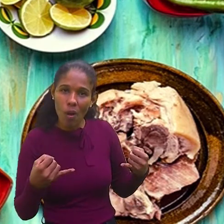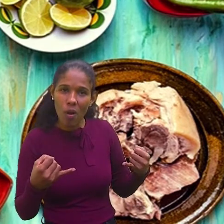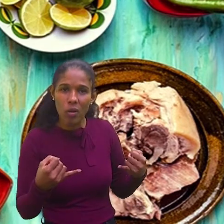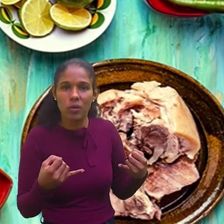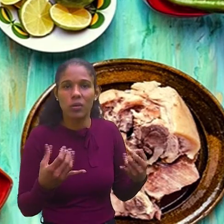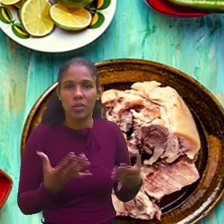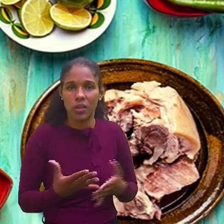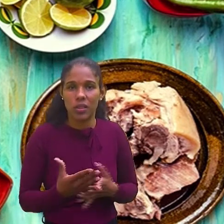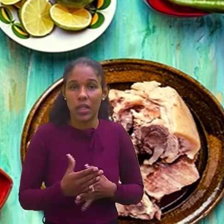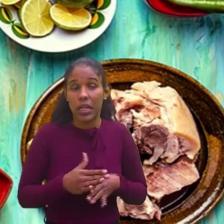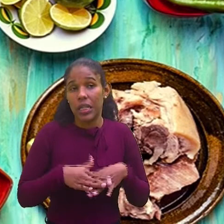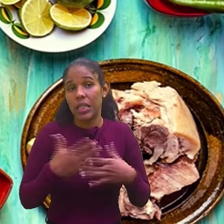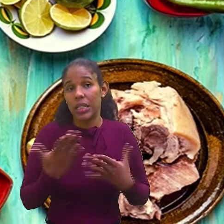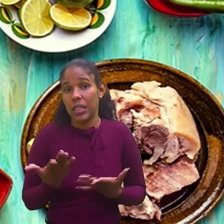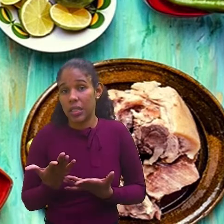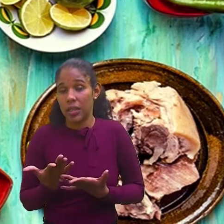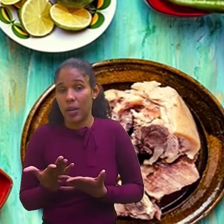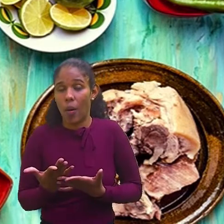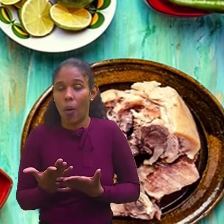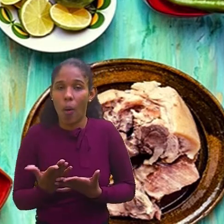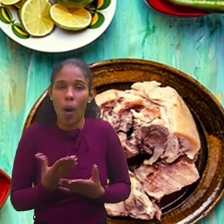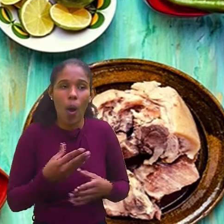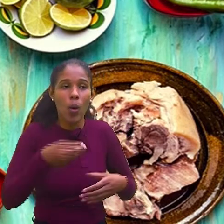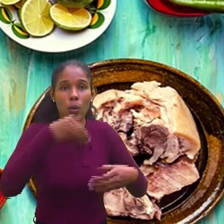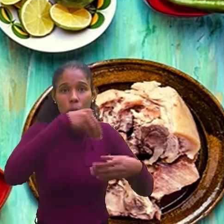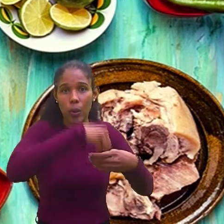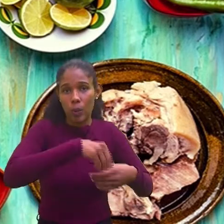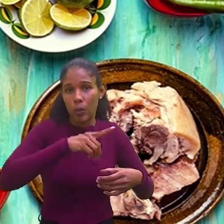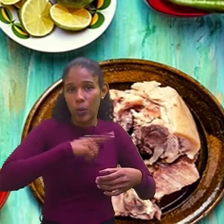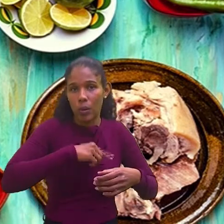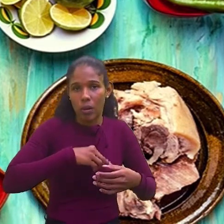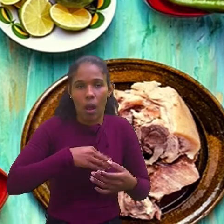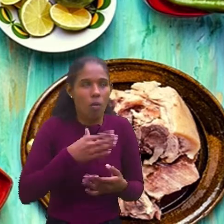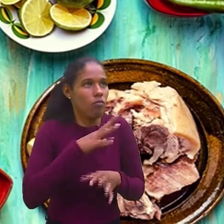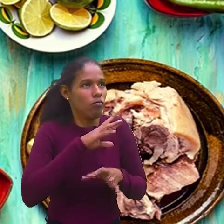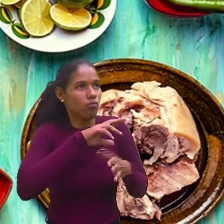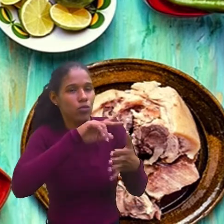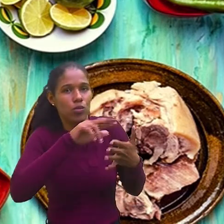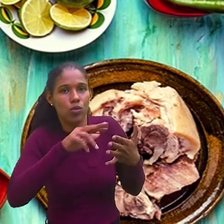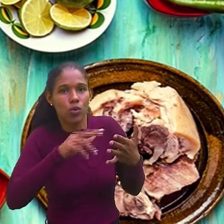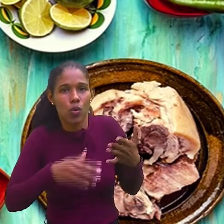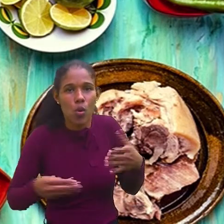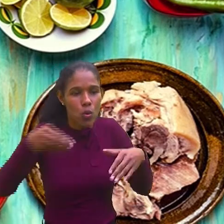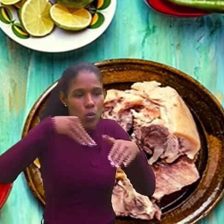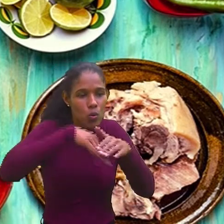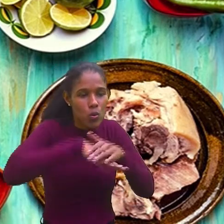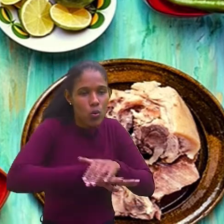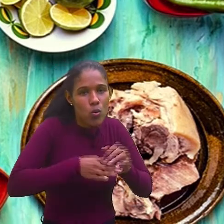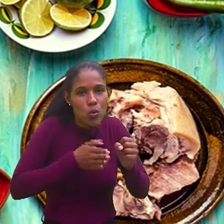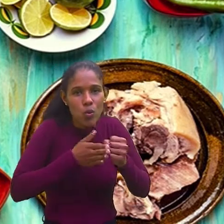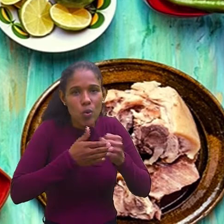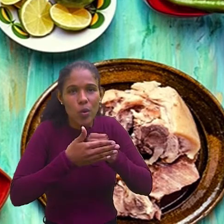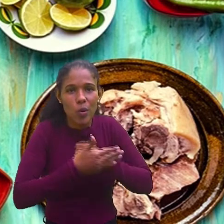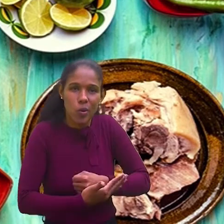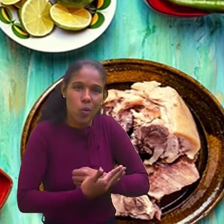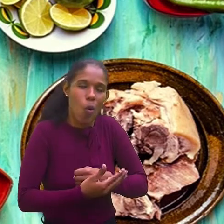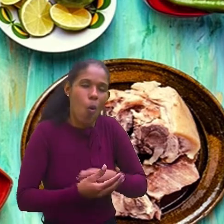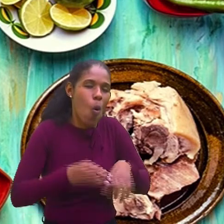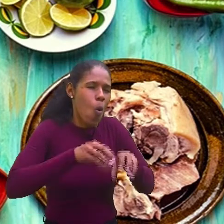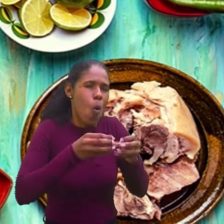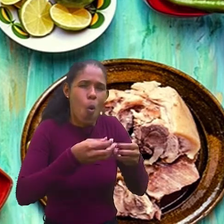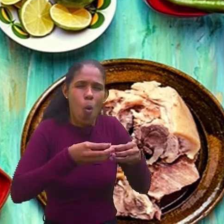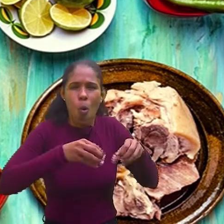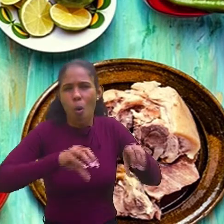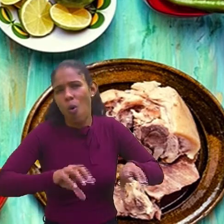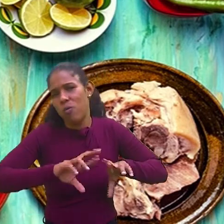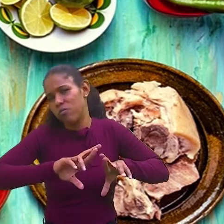e mediana na cobertura. O recheio é composto de frango, pedaços de linguiça, azeitona, ovo cozido, pequi e